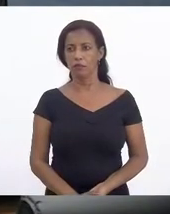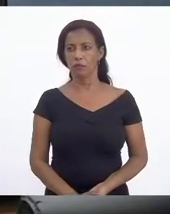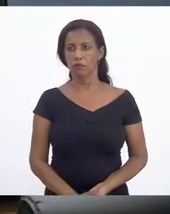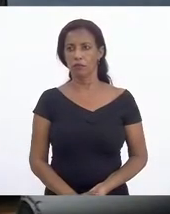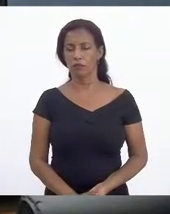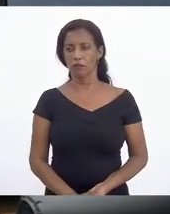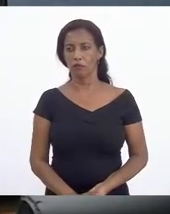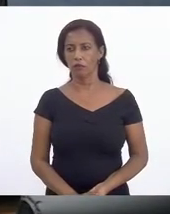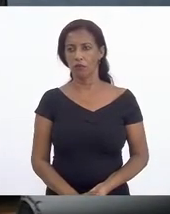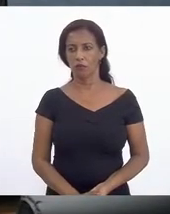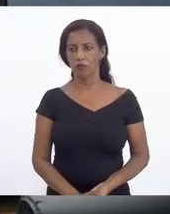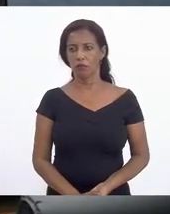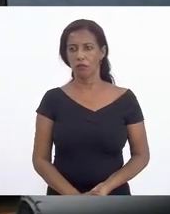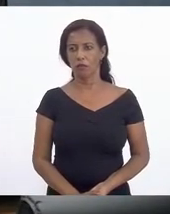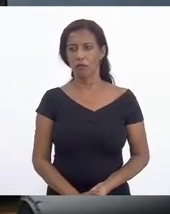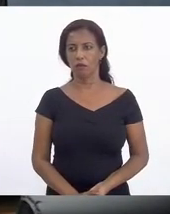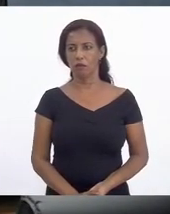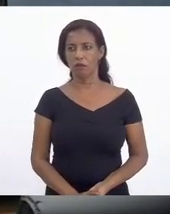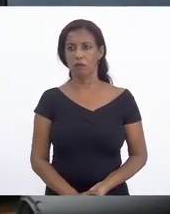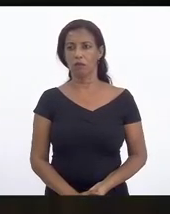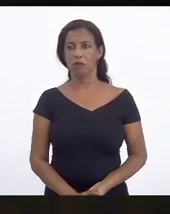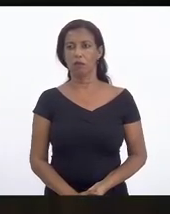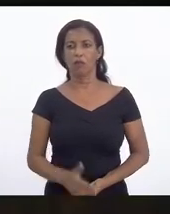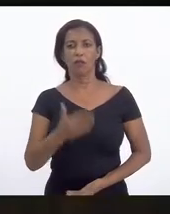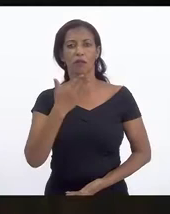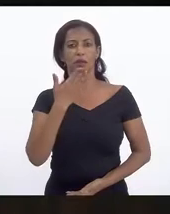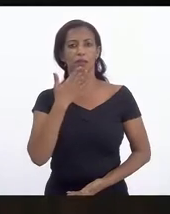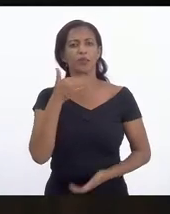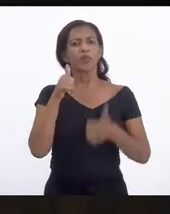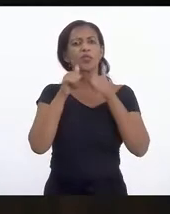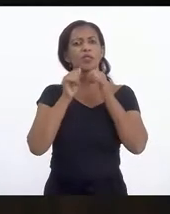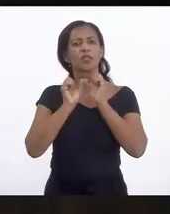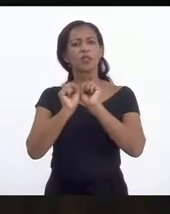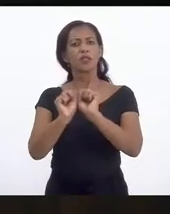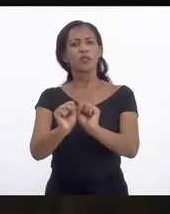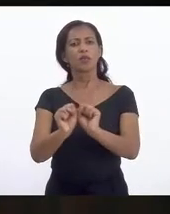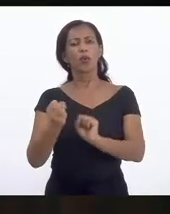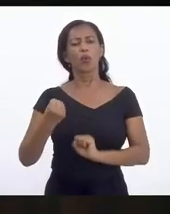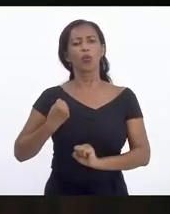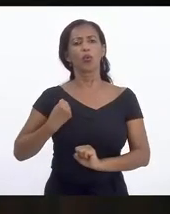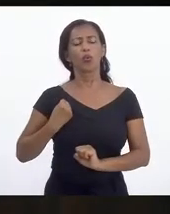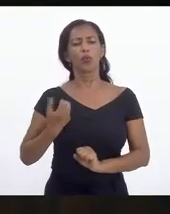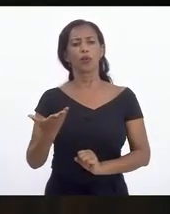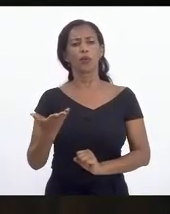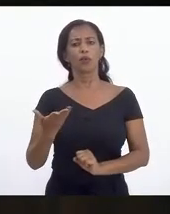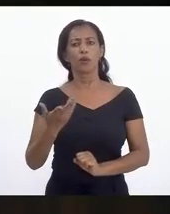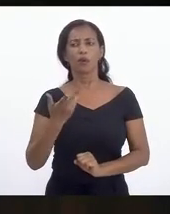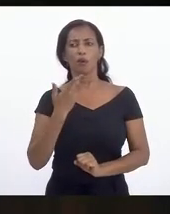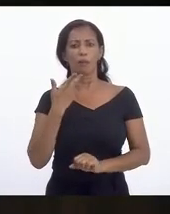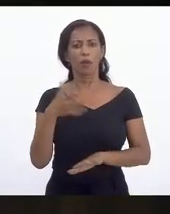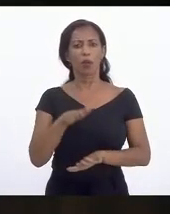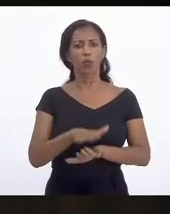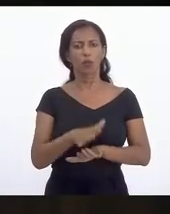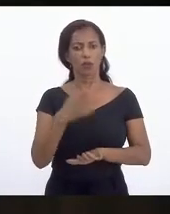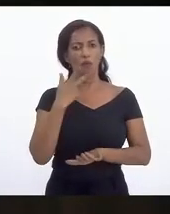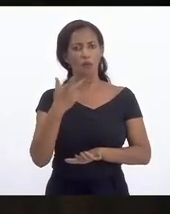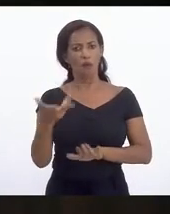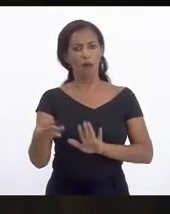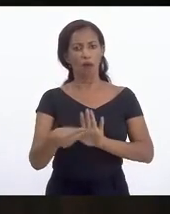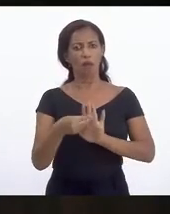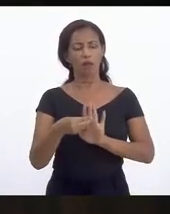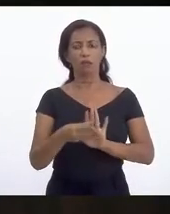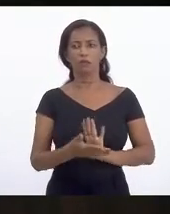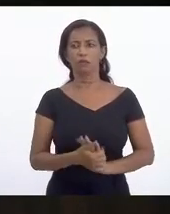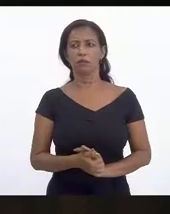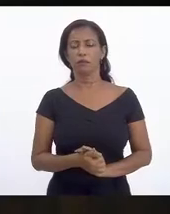O número do... Se puder pedir assessoria, sua assessoria, o número do, da inclusão, a gente anuncia